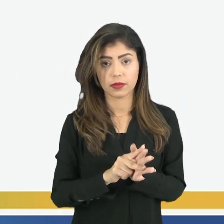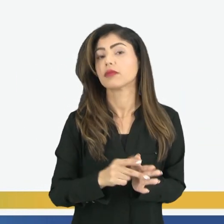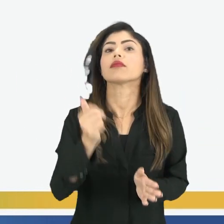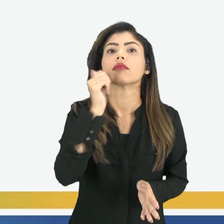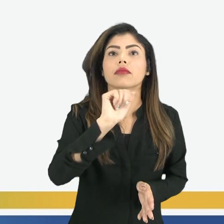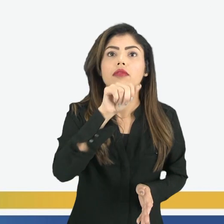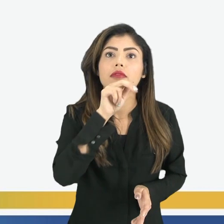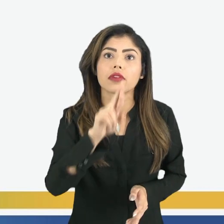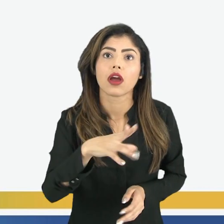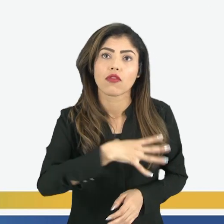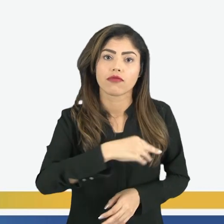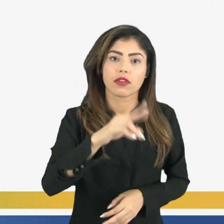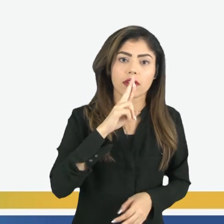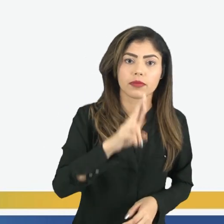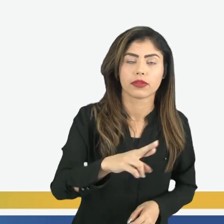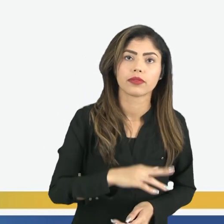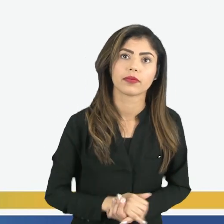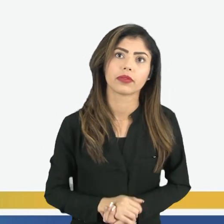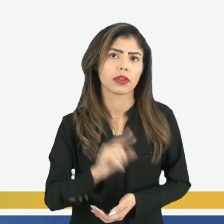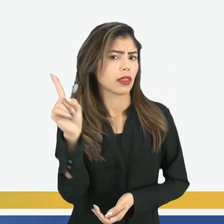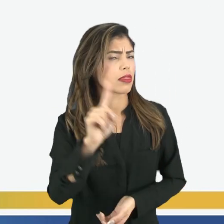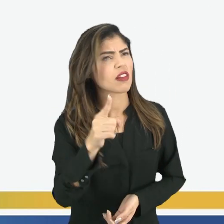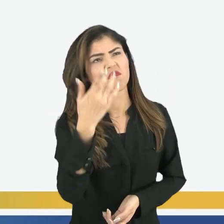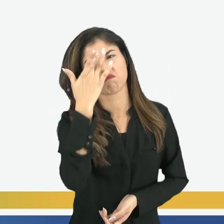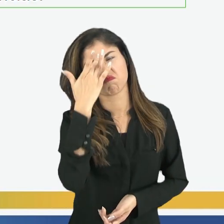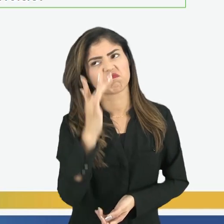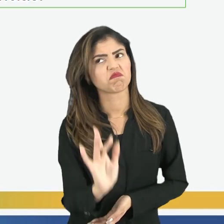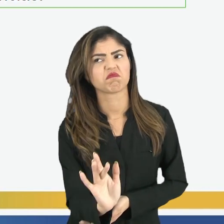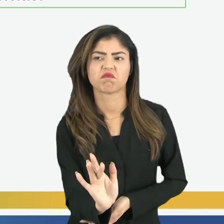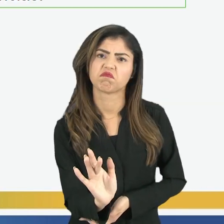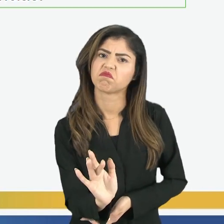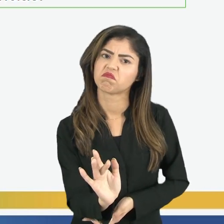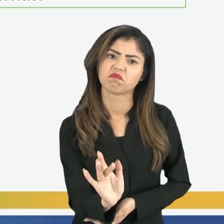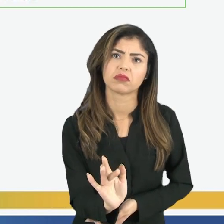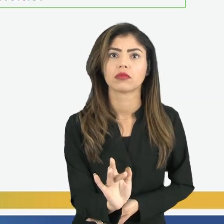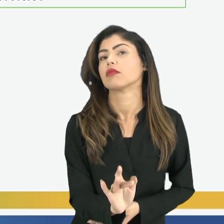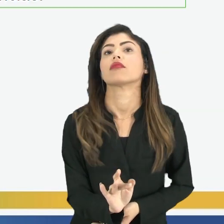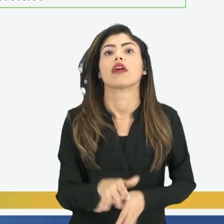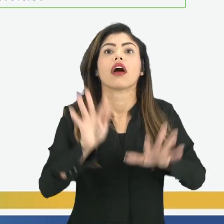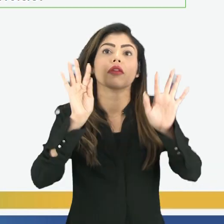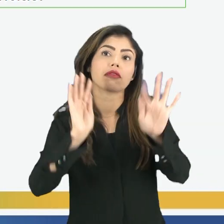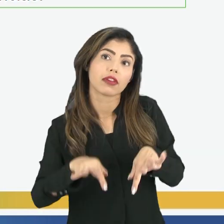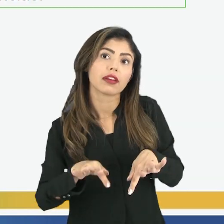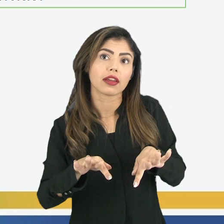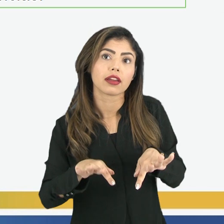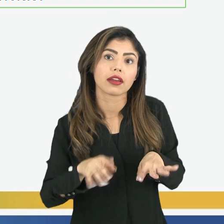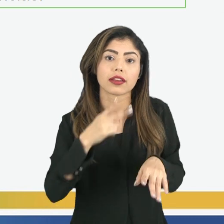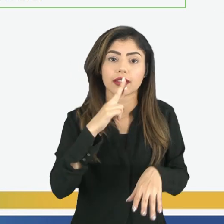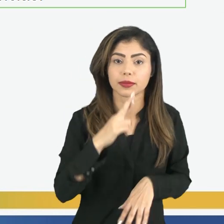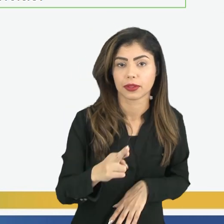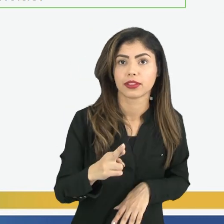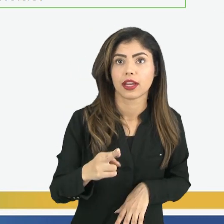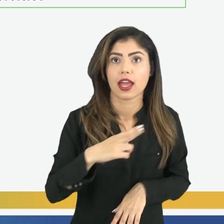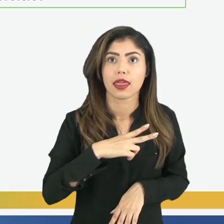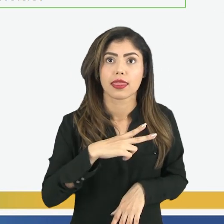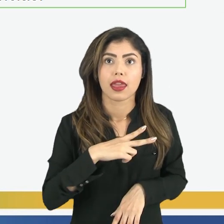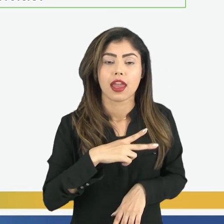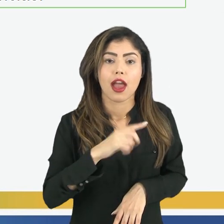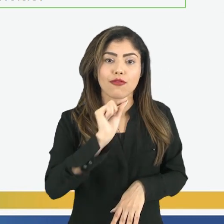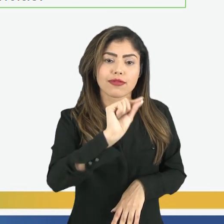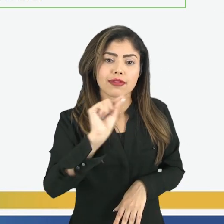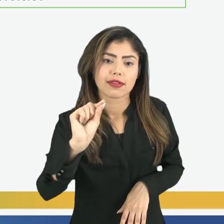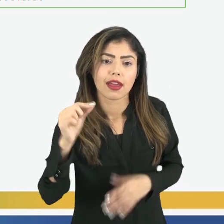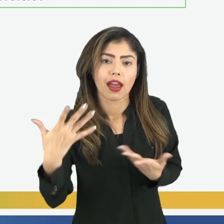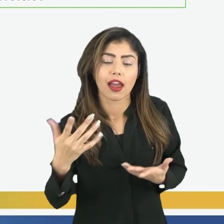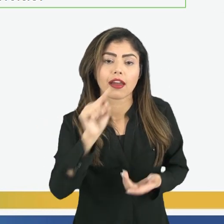O filho responde, não sei. No final da resposta, há um sinal de